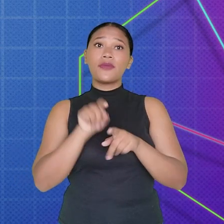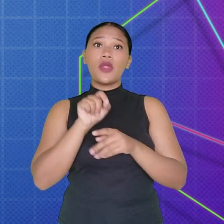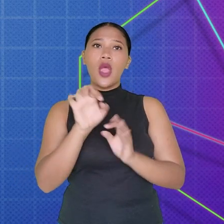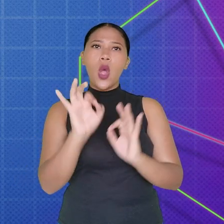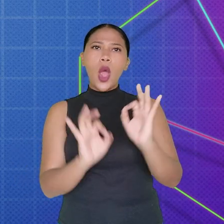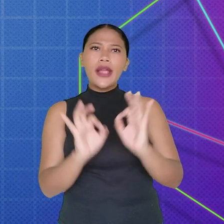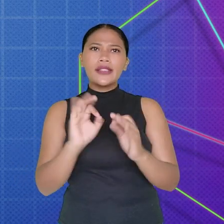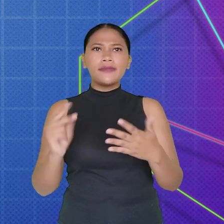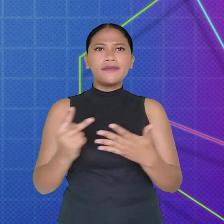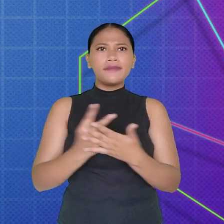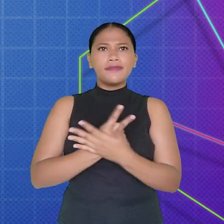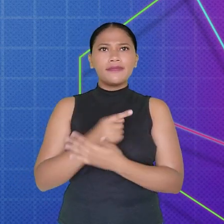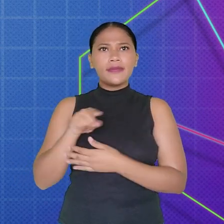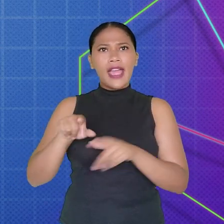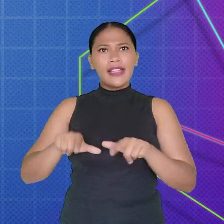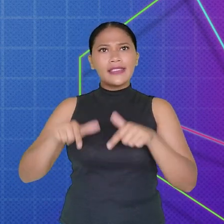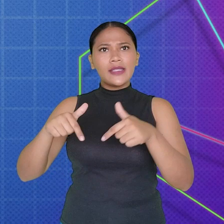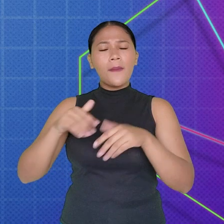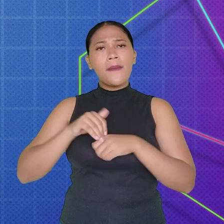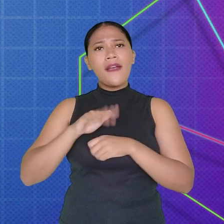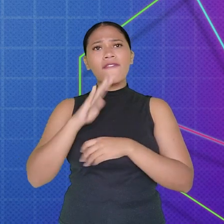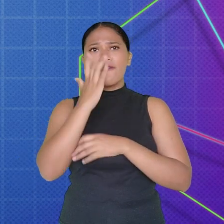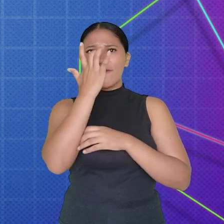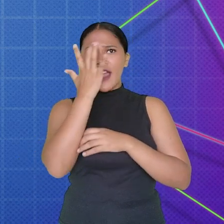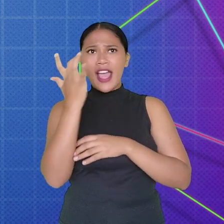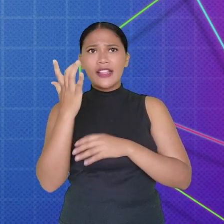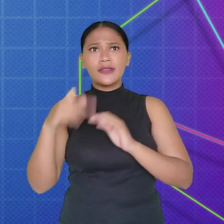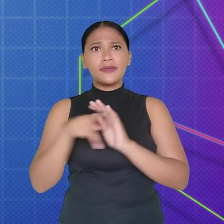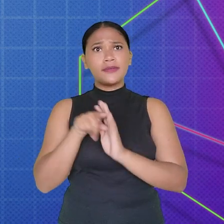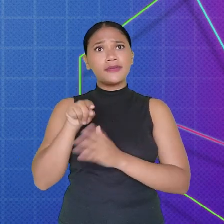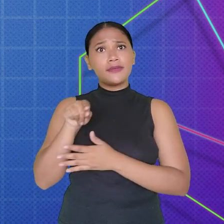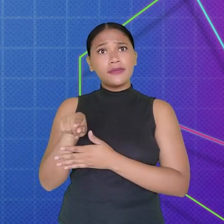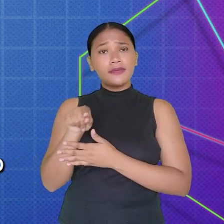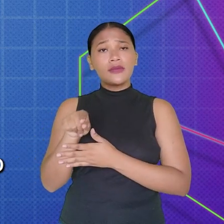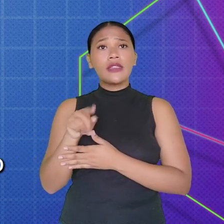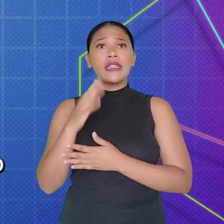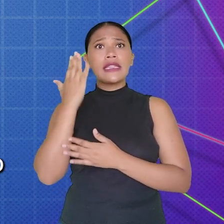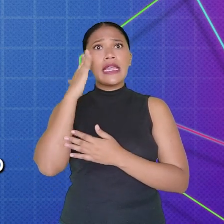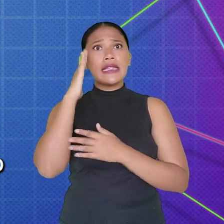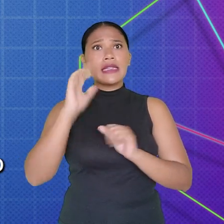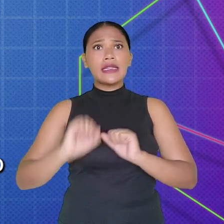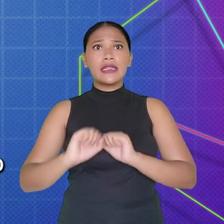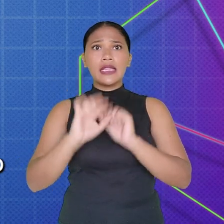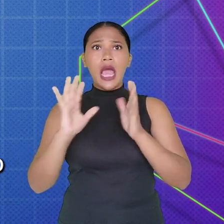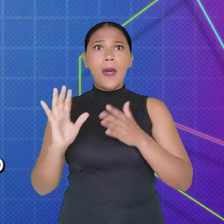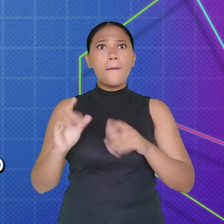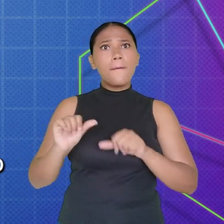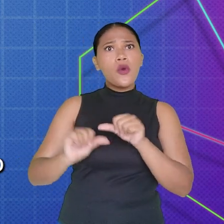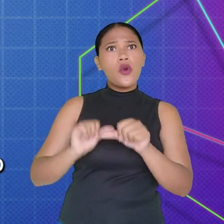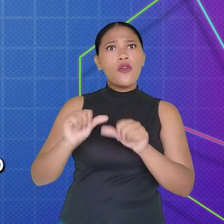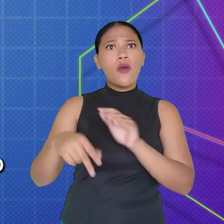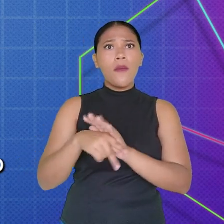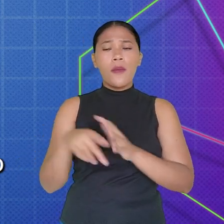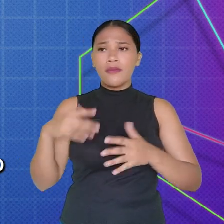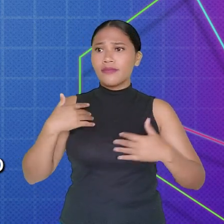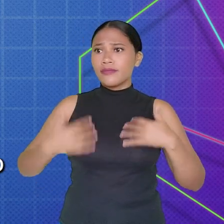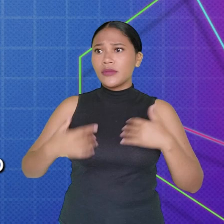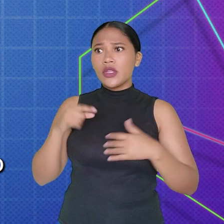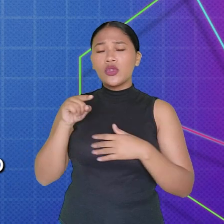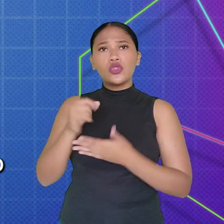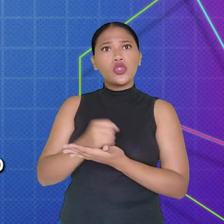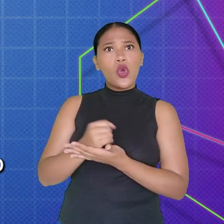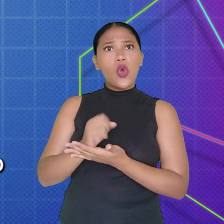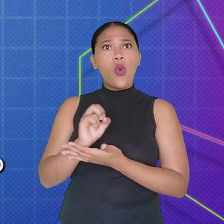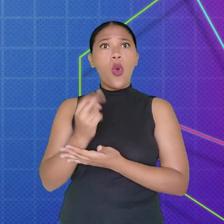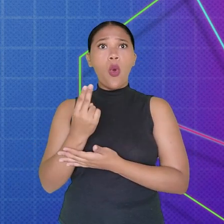a organização em eventos e ações torna mais fácil para os desenvolvedores entenderem e modificarem o comportamento do jogo